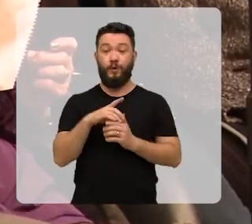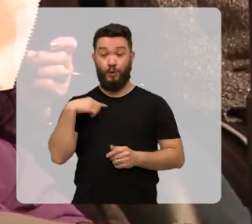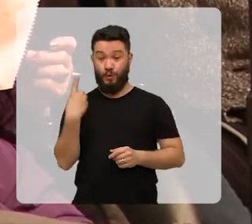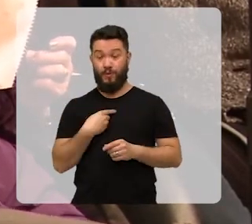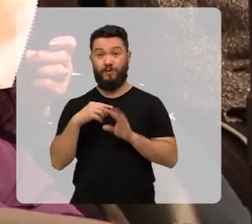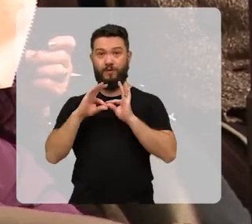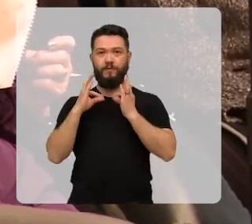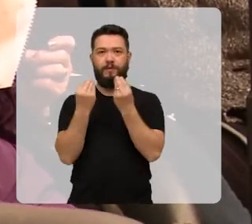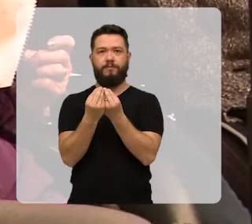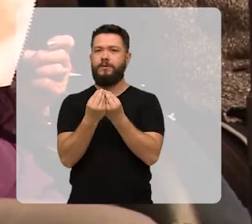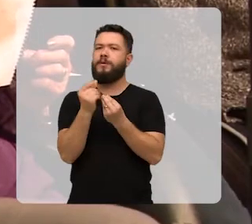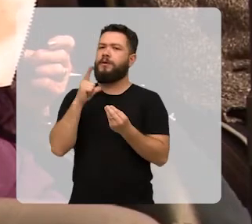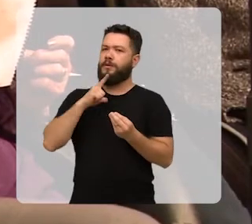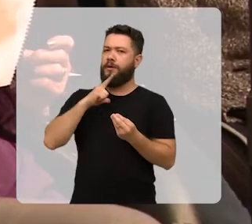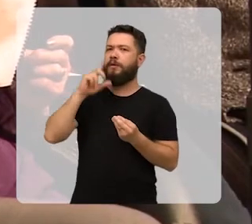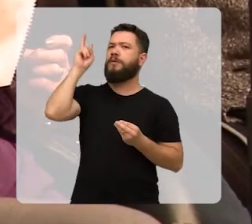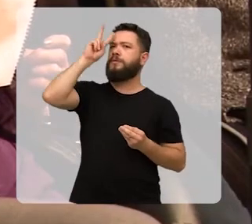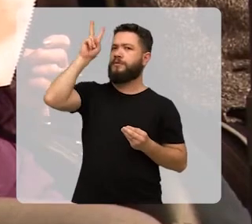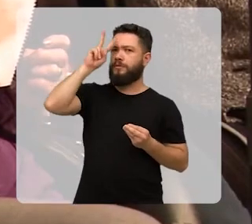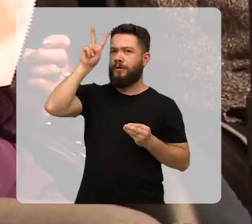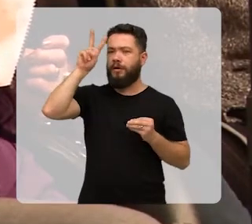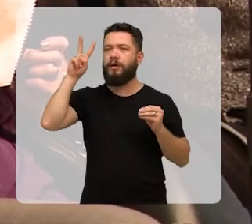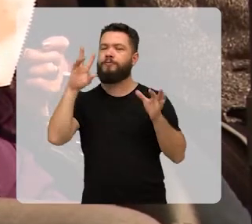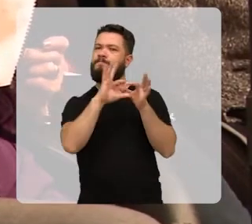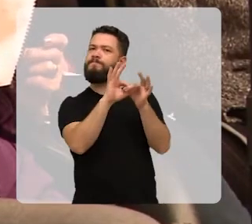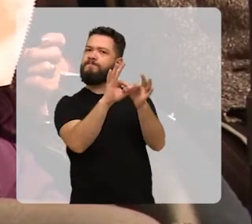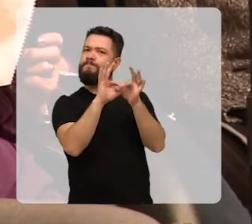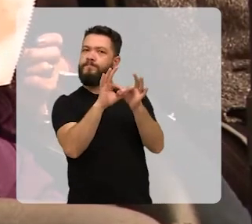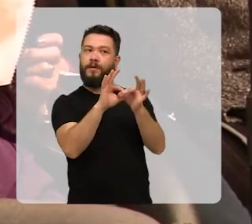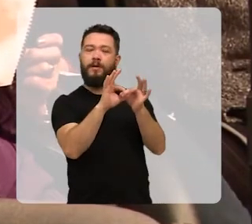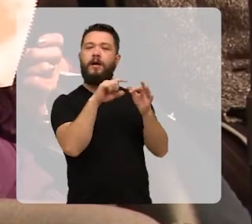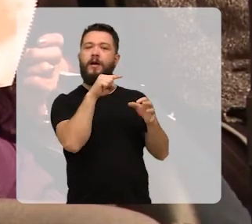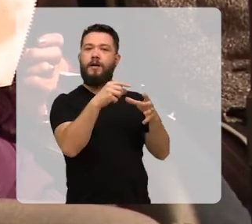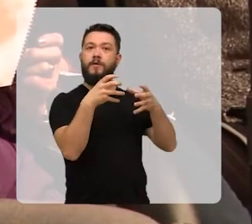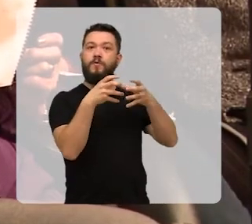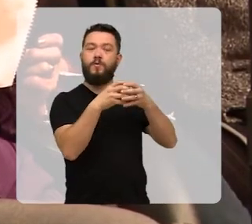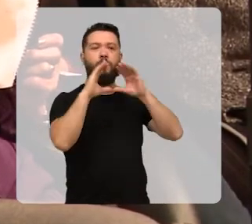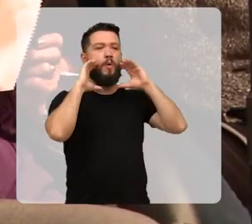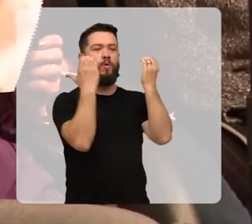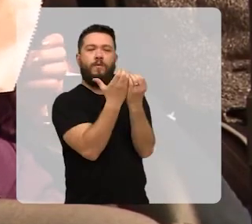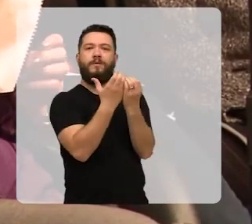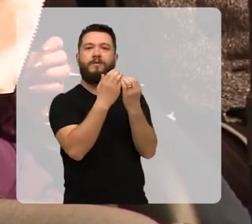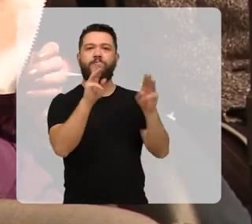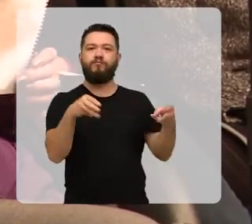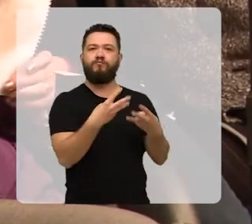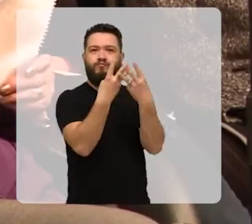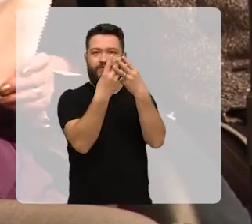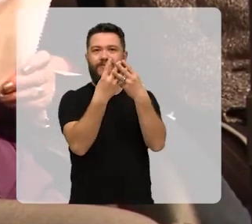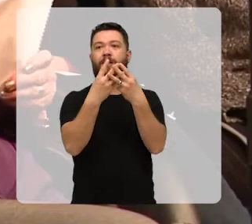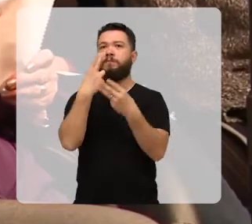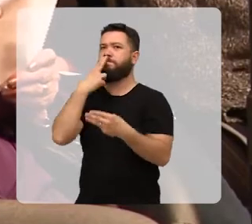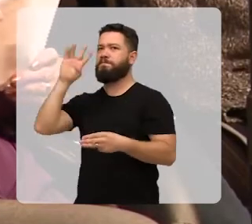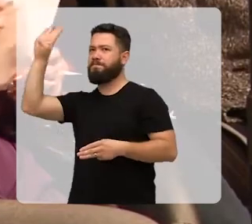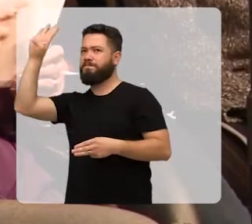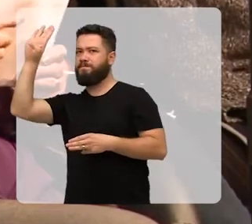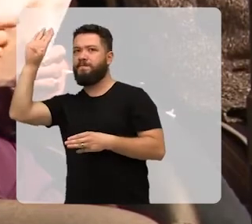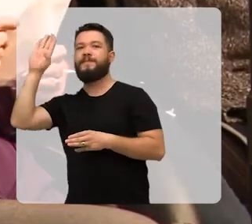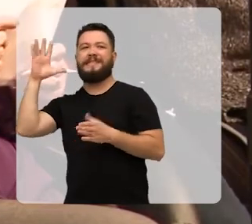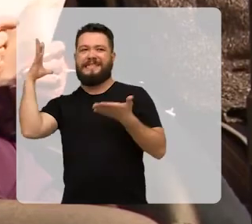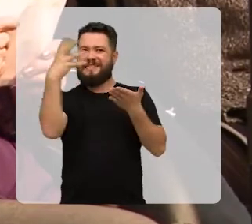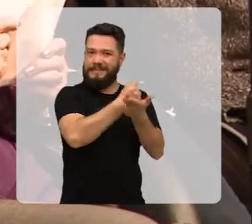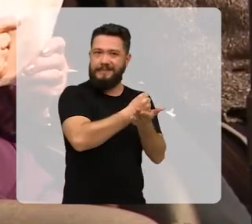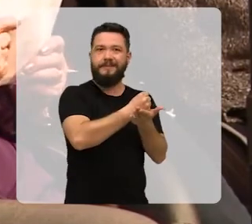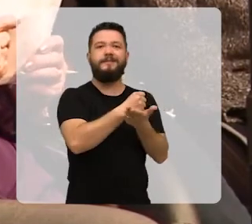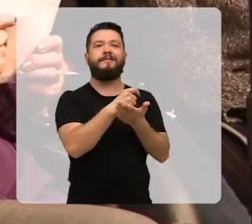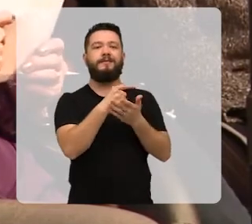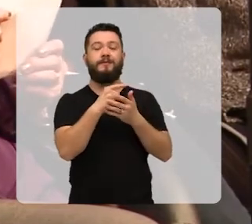acontecimentos da comunidade judaico-holandesa durante a ocupação nazista. A família Frank era um caso